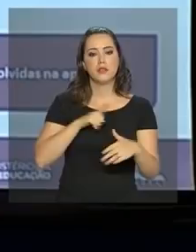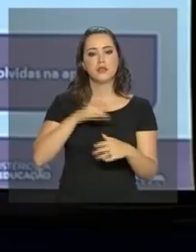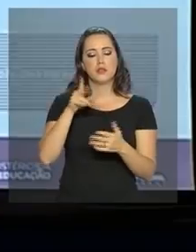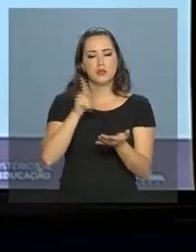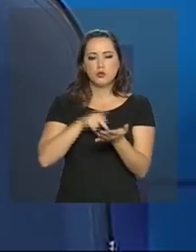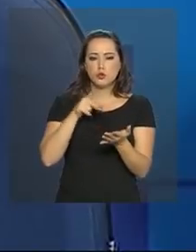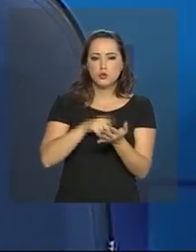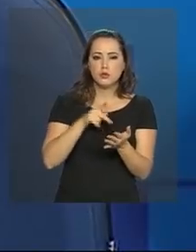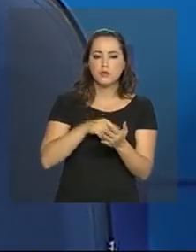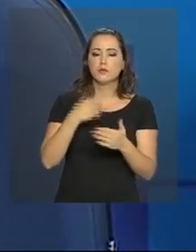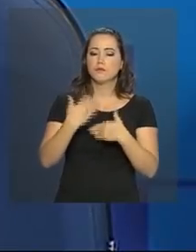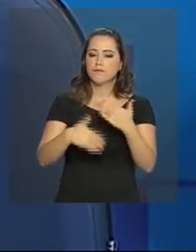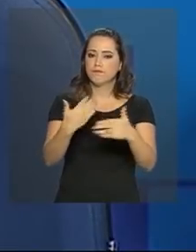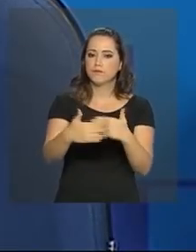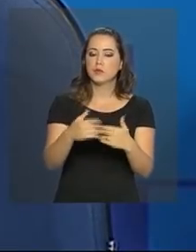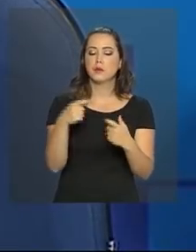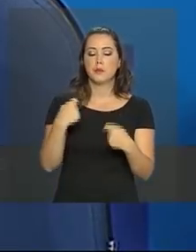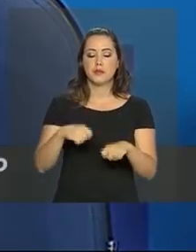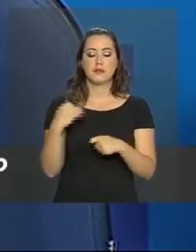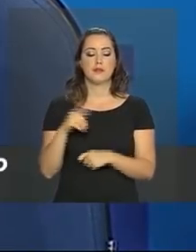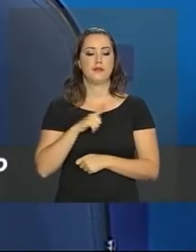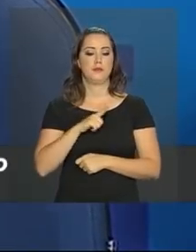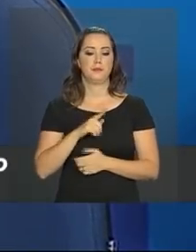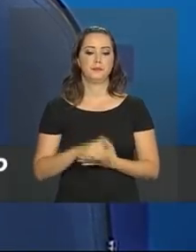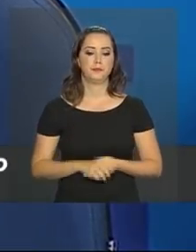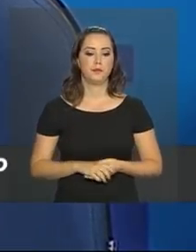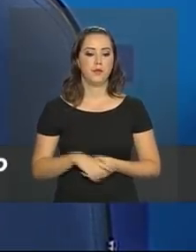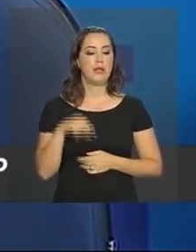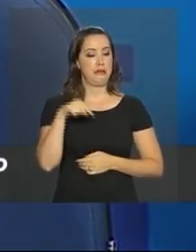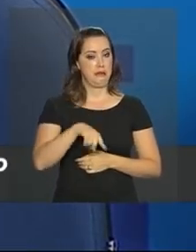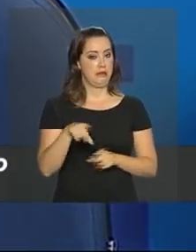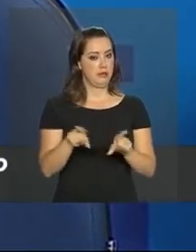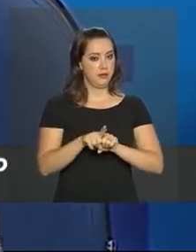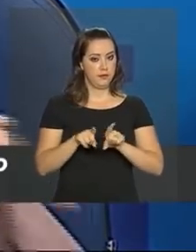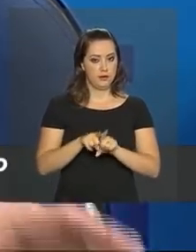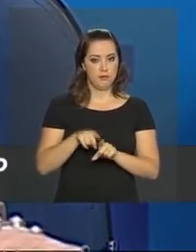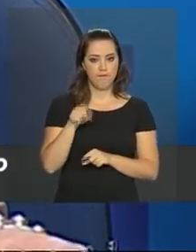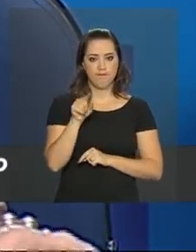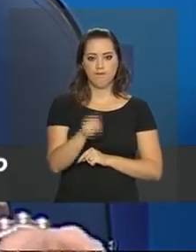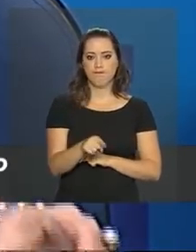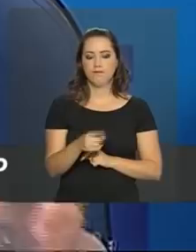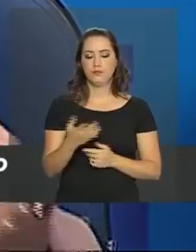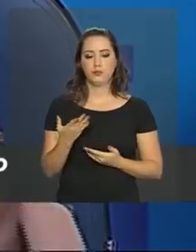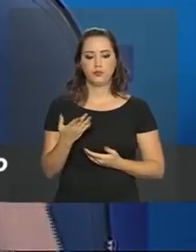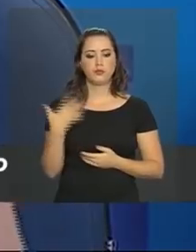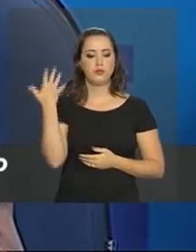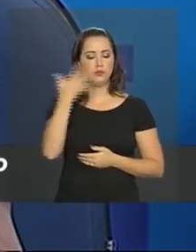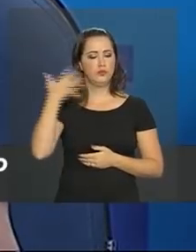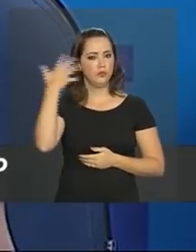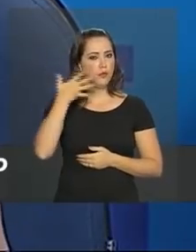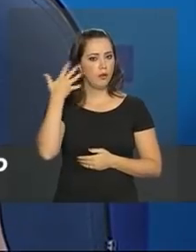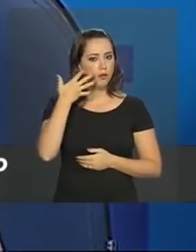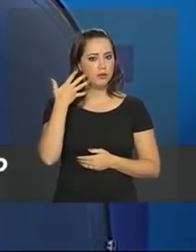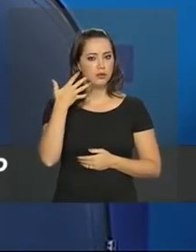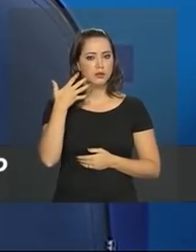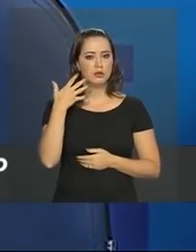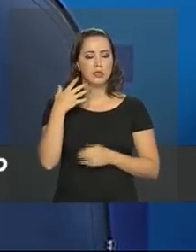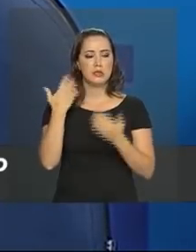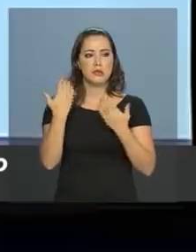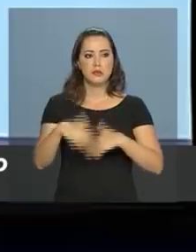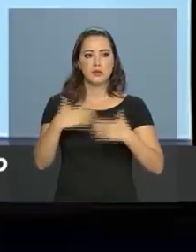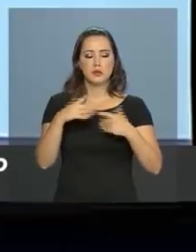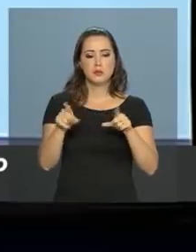qualidade que ela precisa ter não é bom aqui também há o mais uma explicação não é das